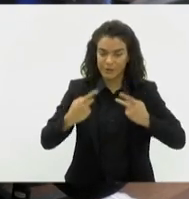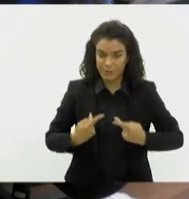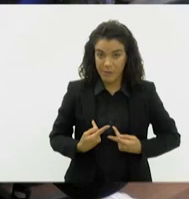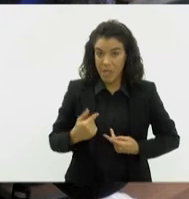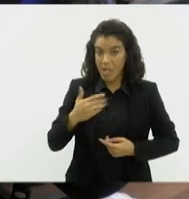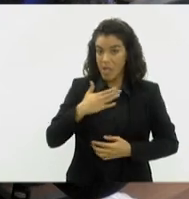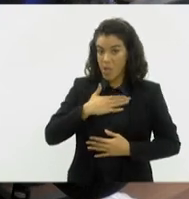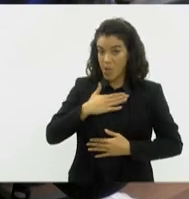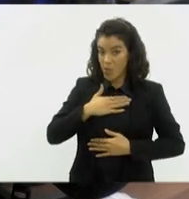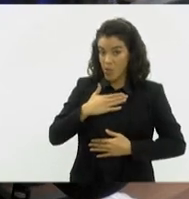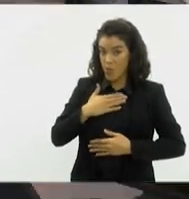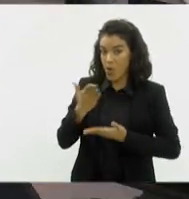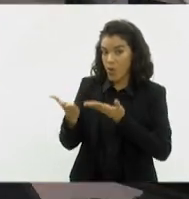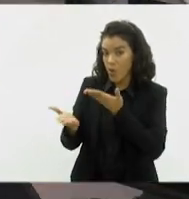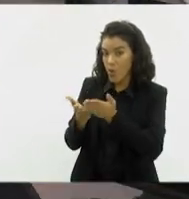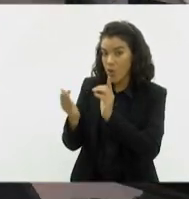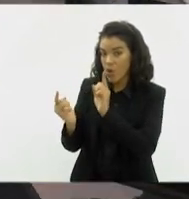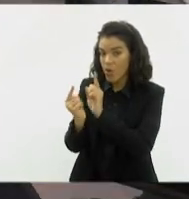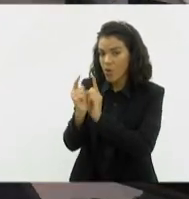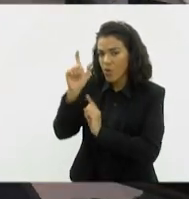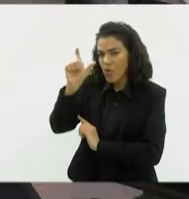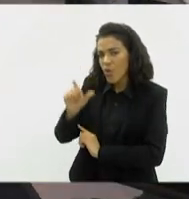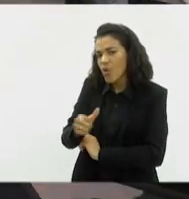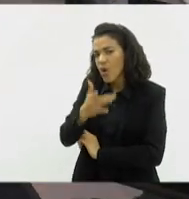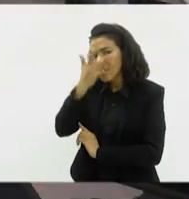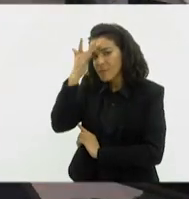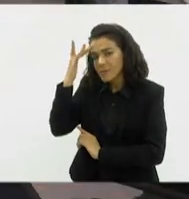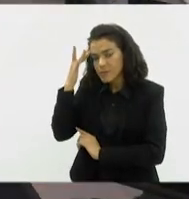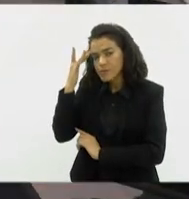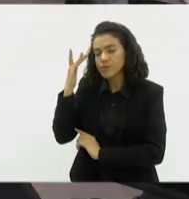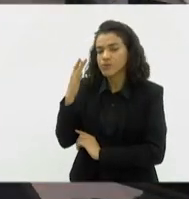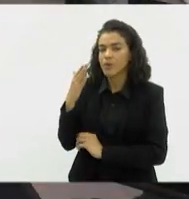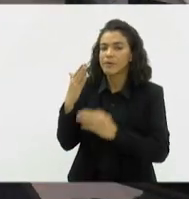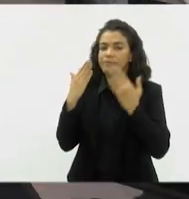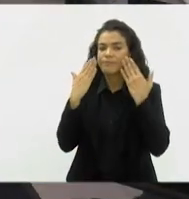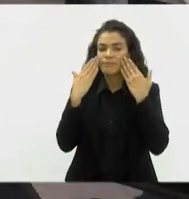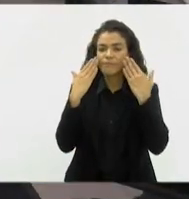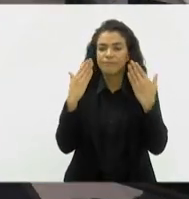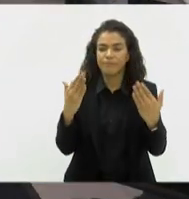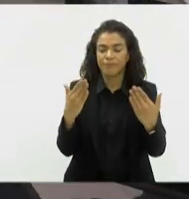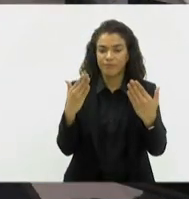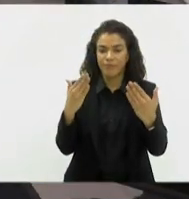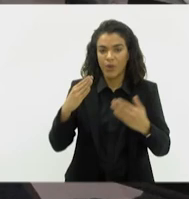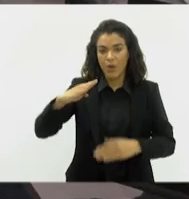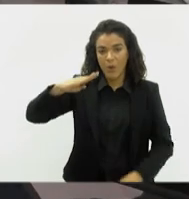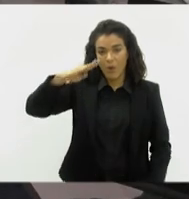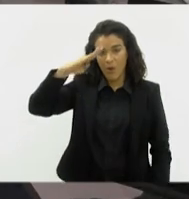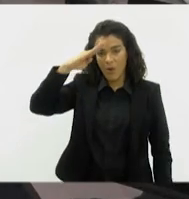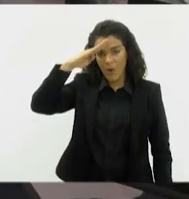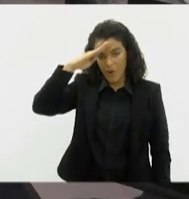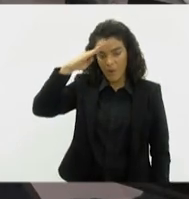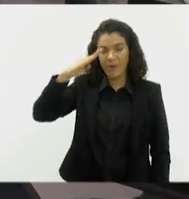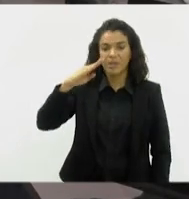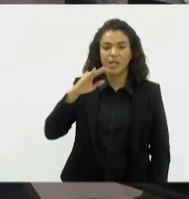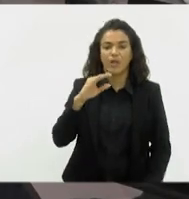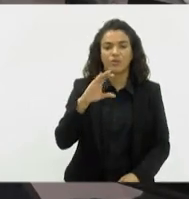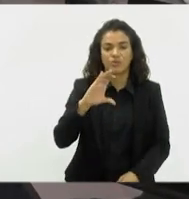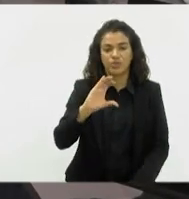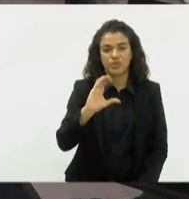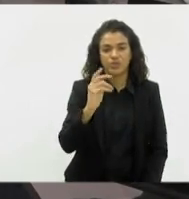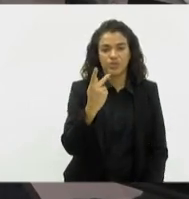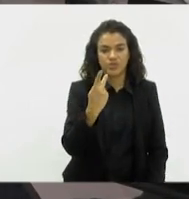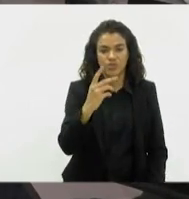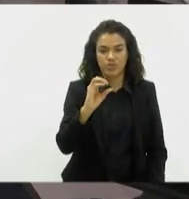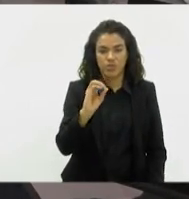atendi um indivíduo em frente ao batalhão de choque da Polícia Militar, próximo ao